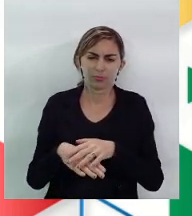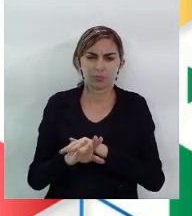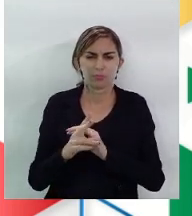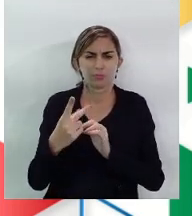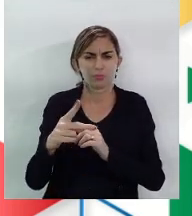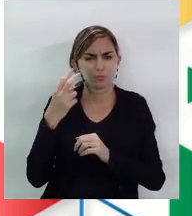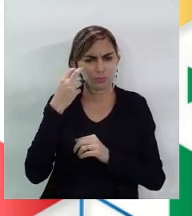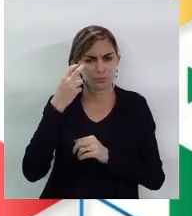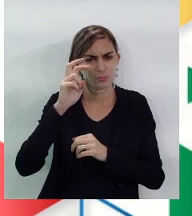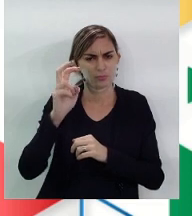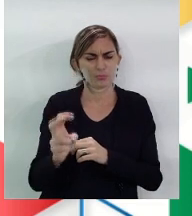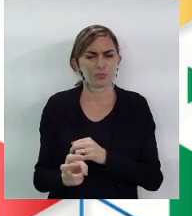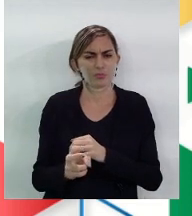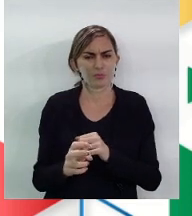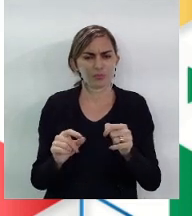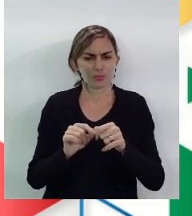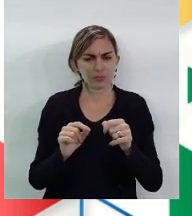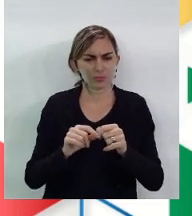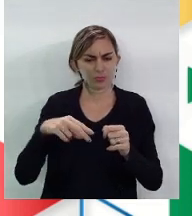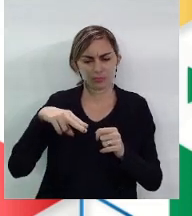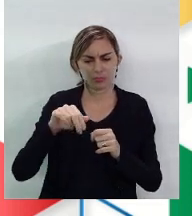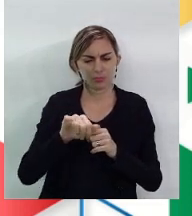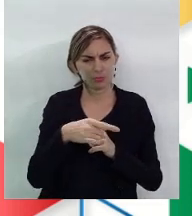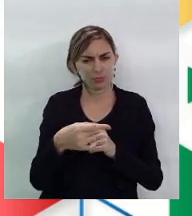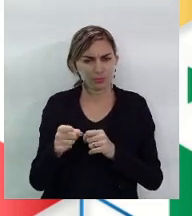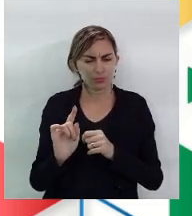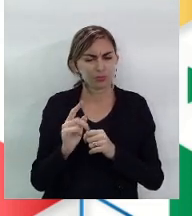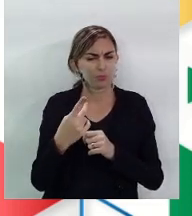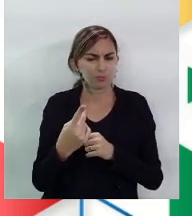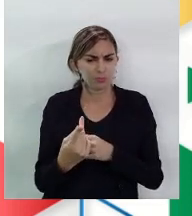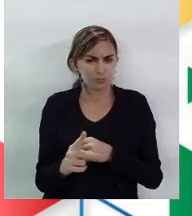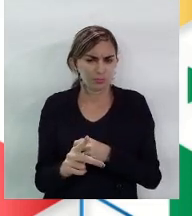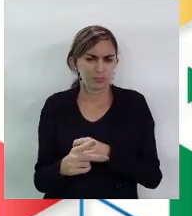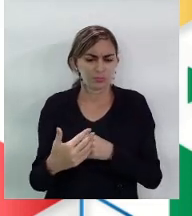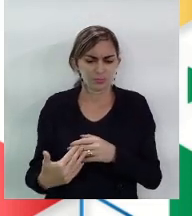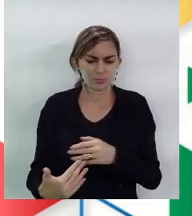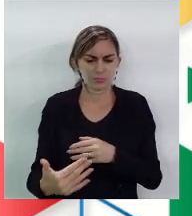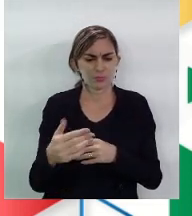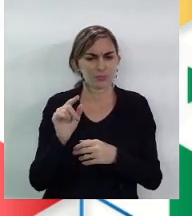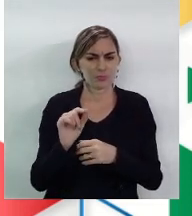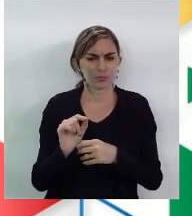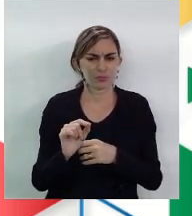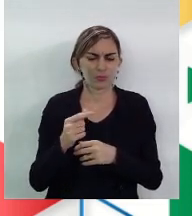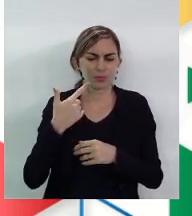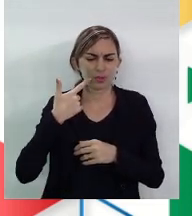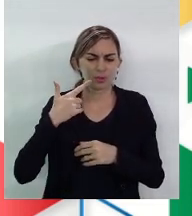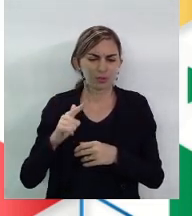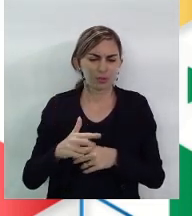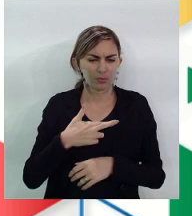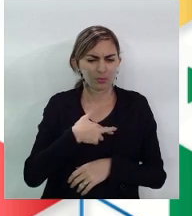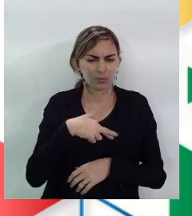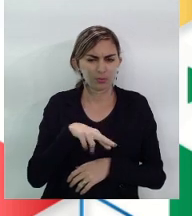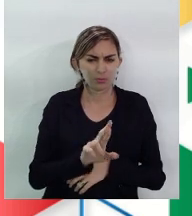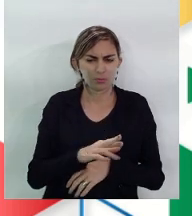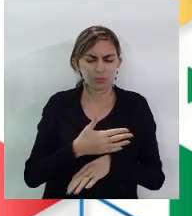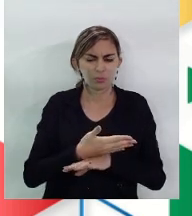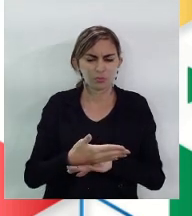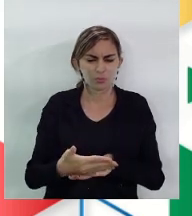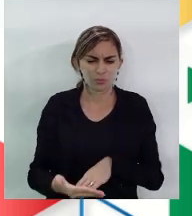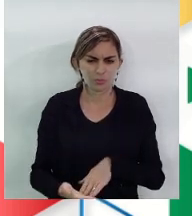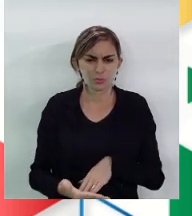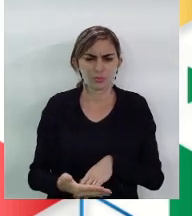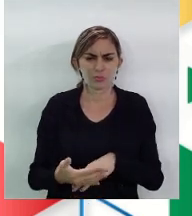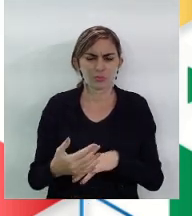sua cultura, formavam uma nação. Isso vale o quê? A língua, religião, costumes